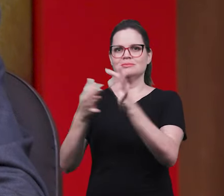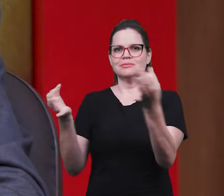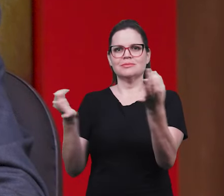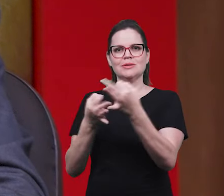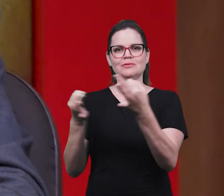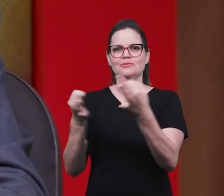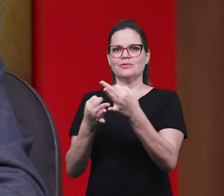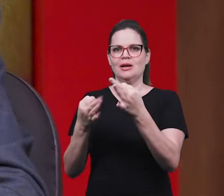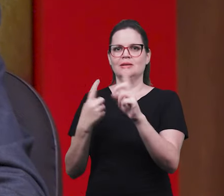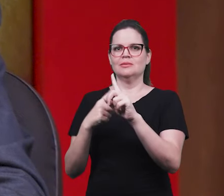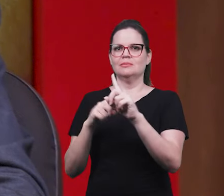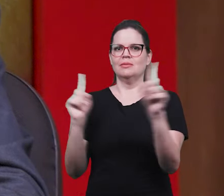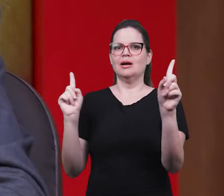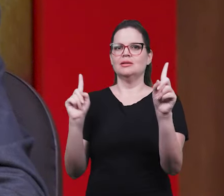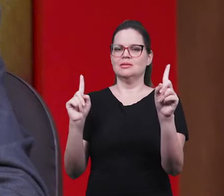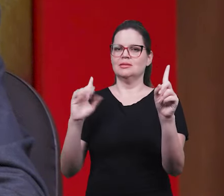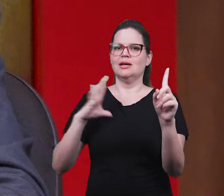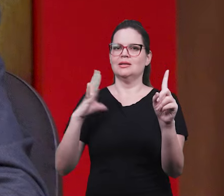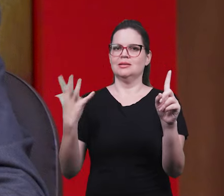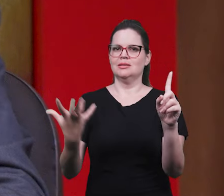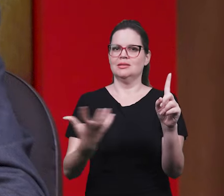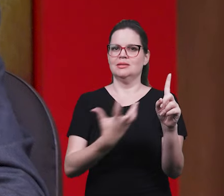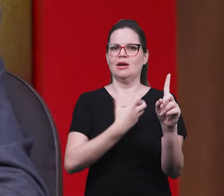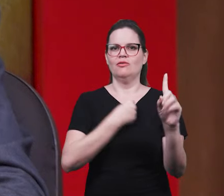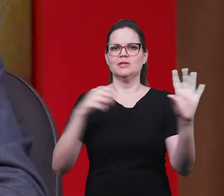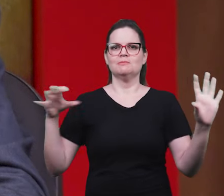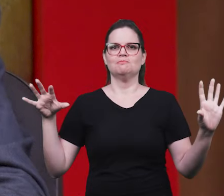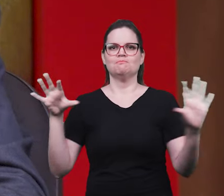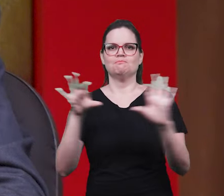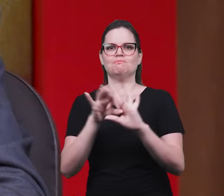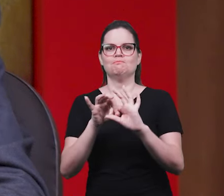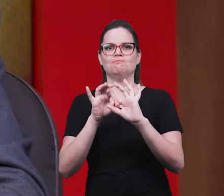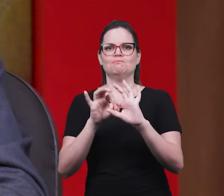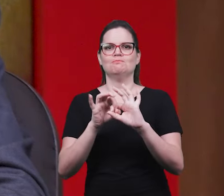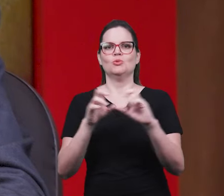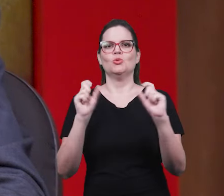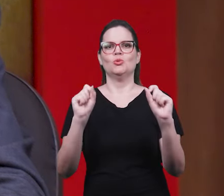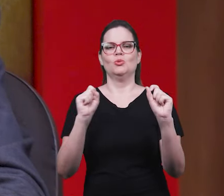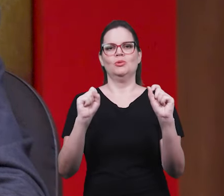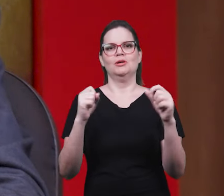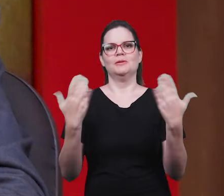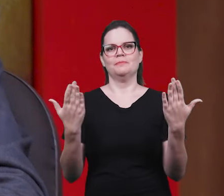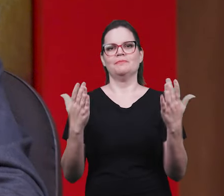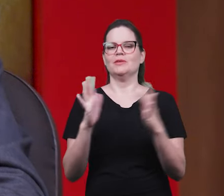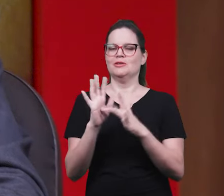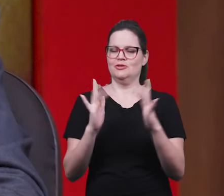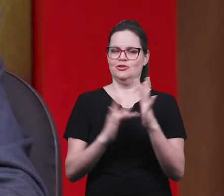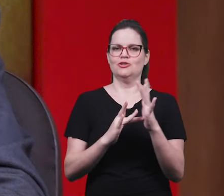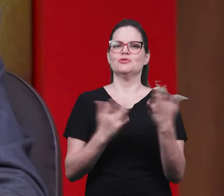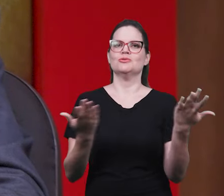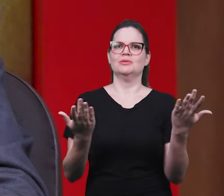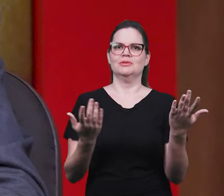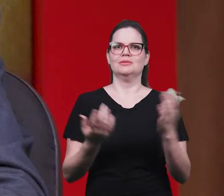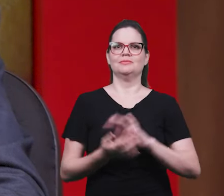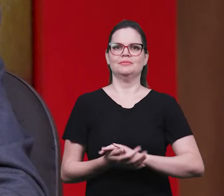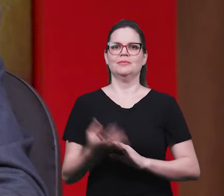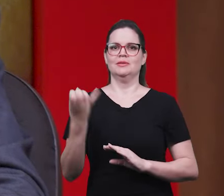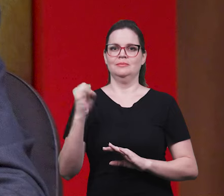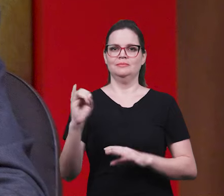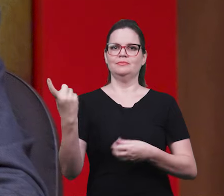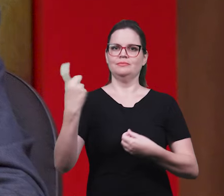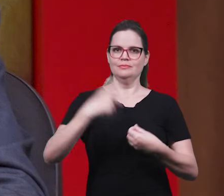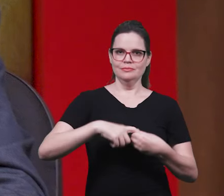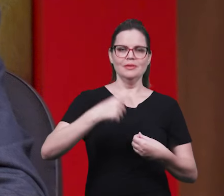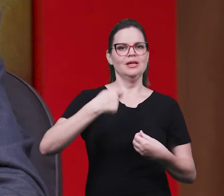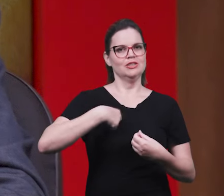perfeito, mas a salvação está ligada a esses aspectos. Nós voltamos de novo aqui, né? Errais